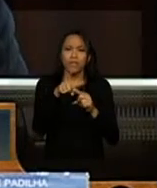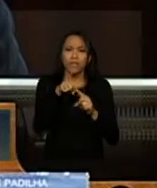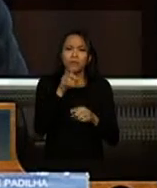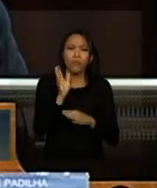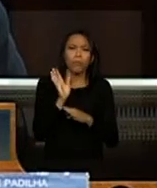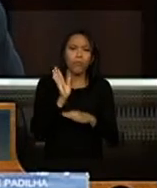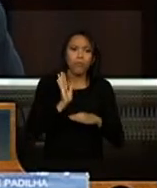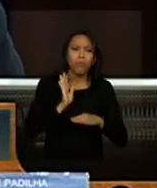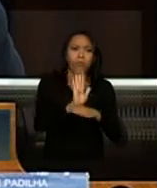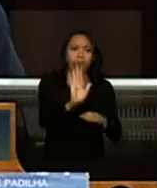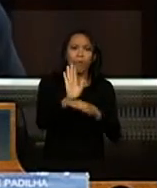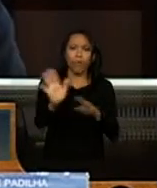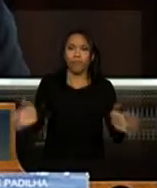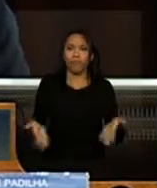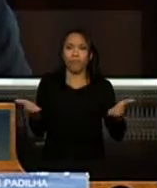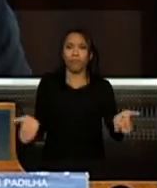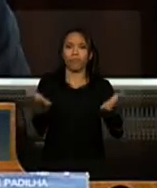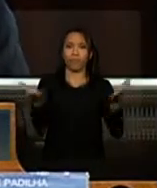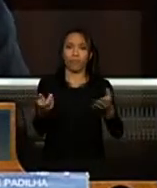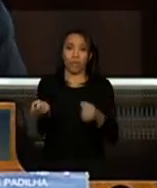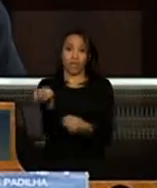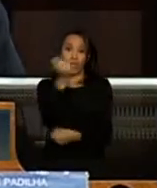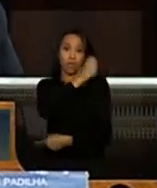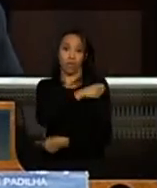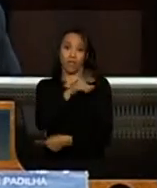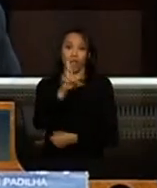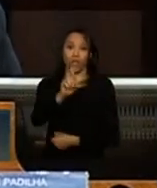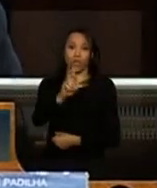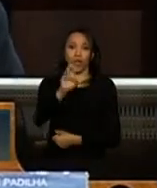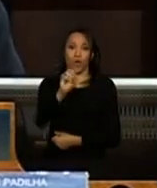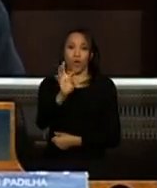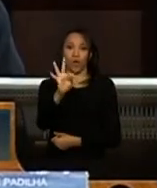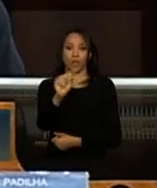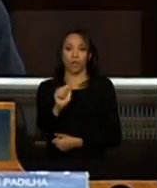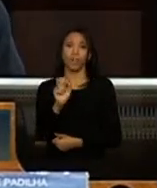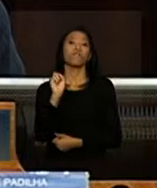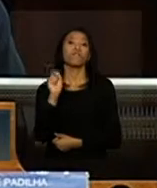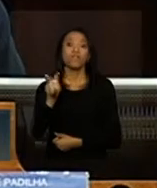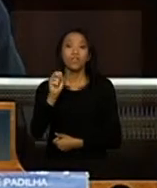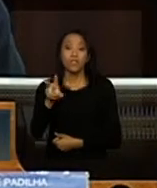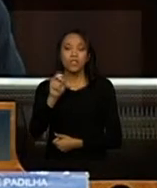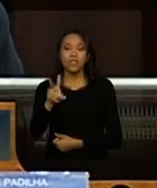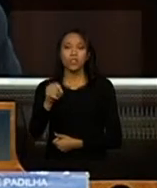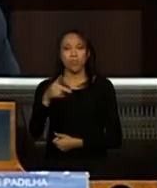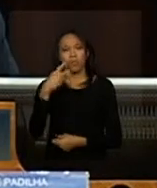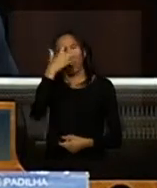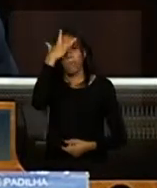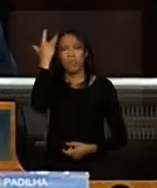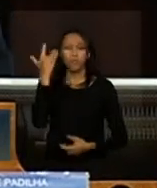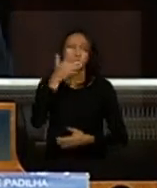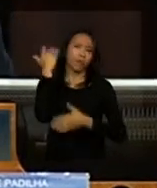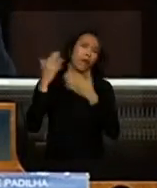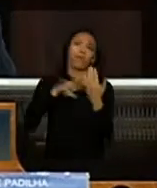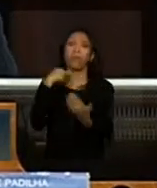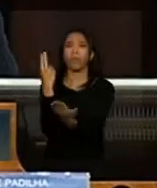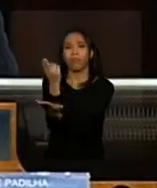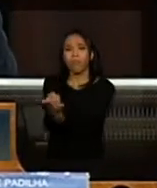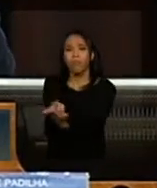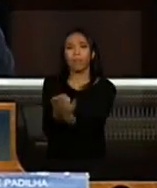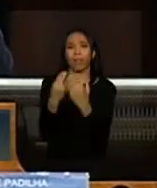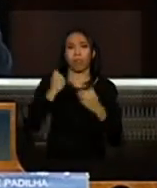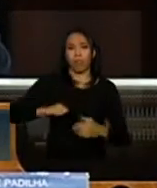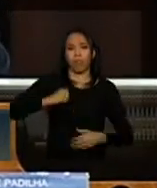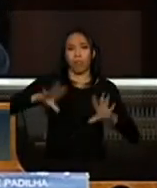por exemplo, teve a introdução da vacina do rotavírus na redução de internações por diarreia, né? A introdução da vacina de